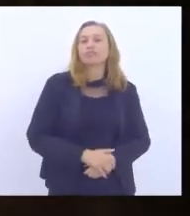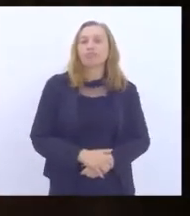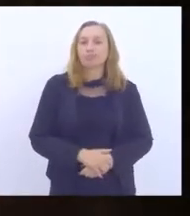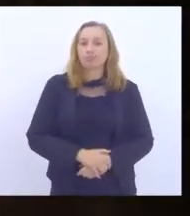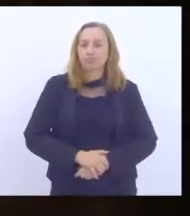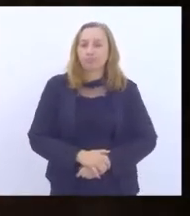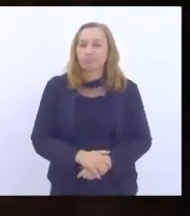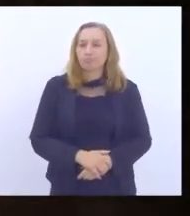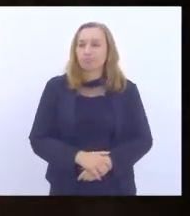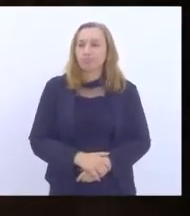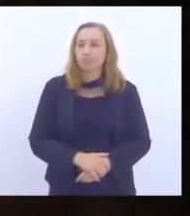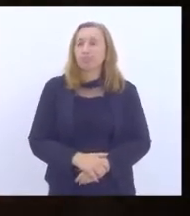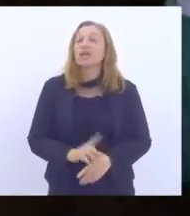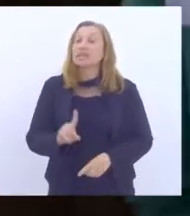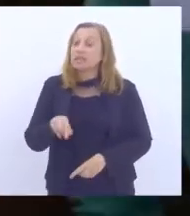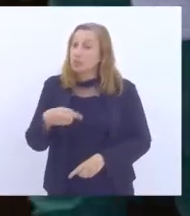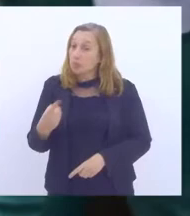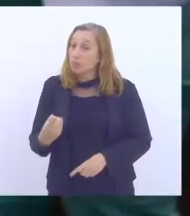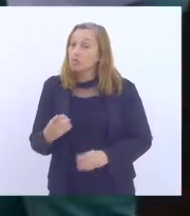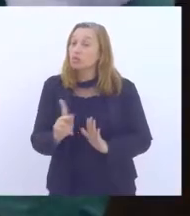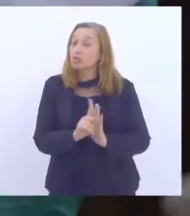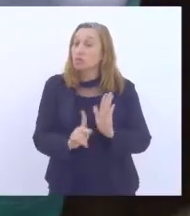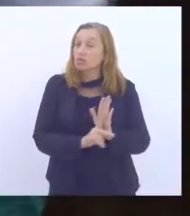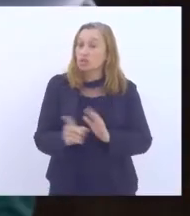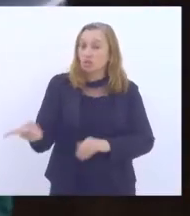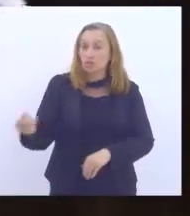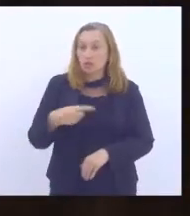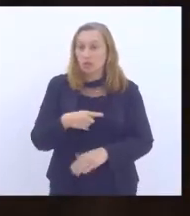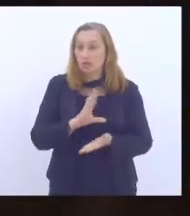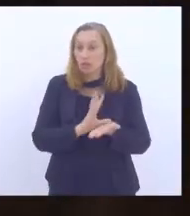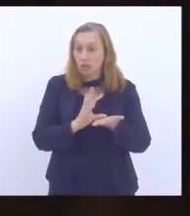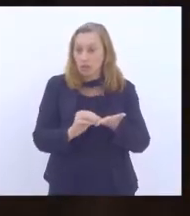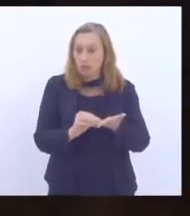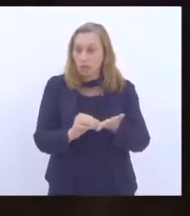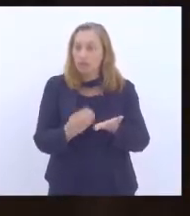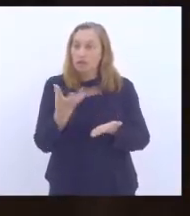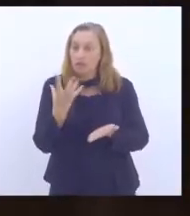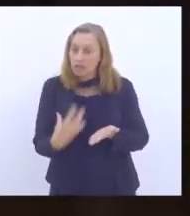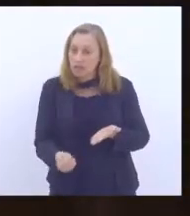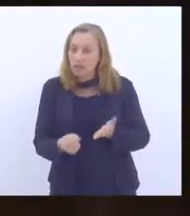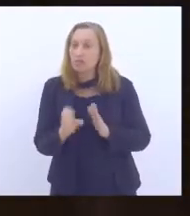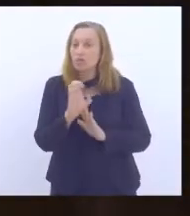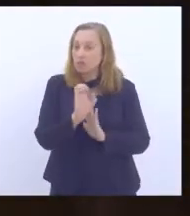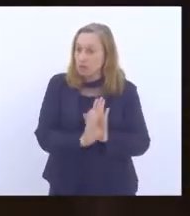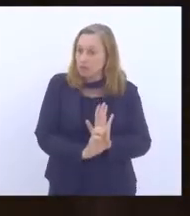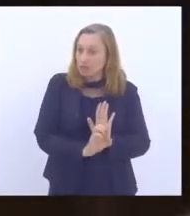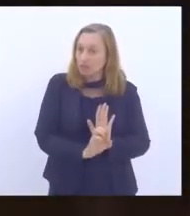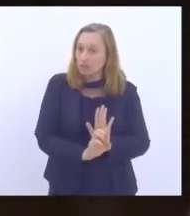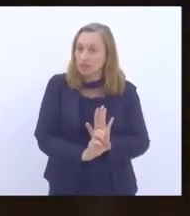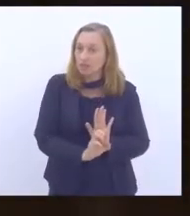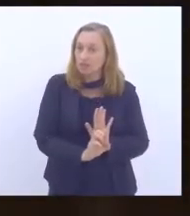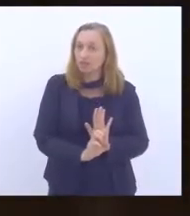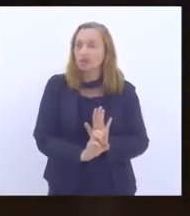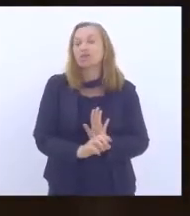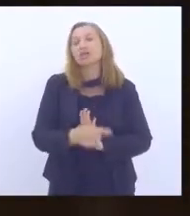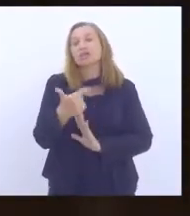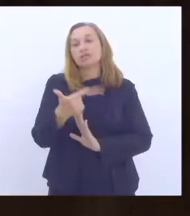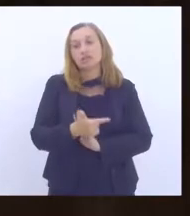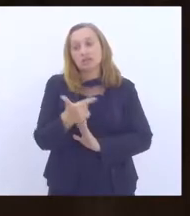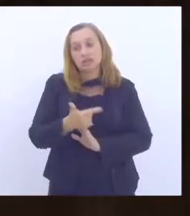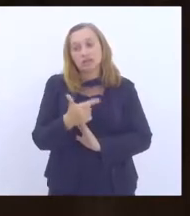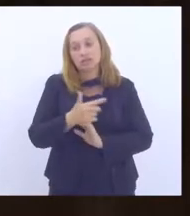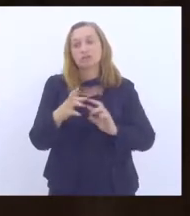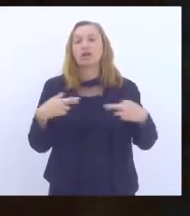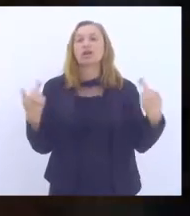a Sara é impossível depois que o projeto deu a pauta e recebeu emendas teve uma segunda